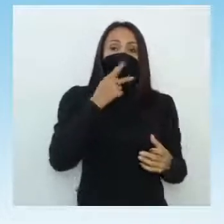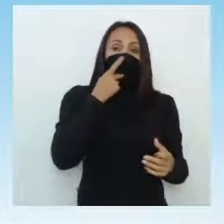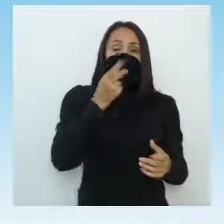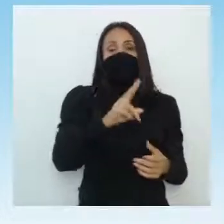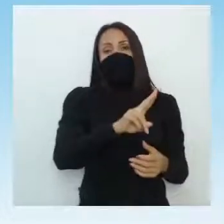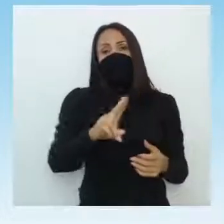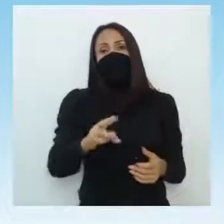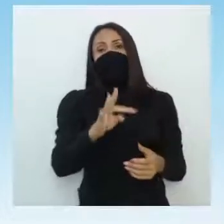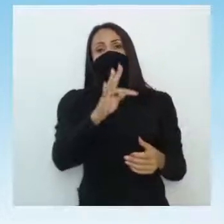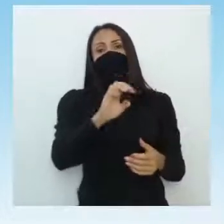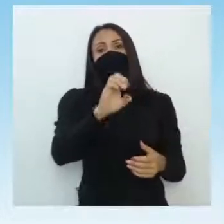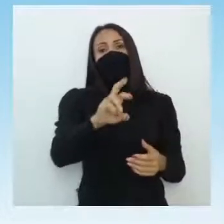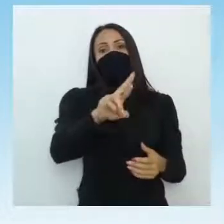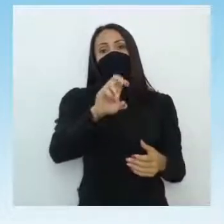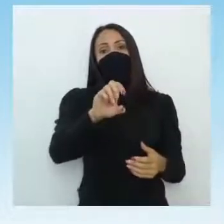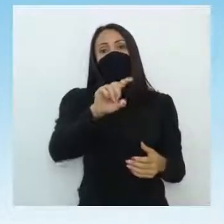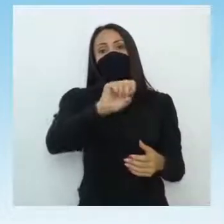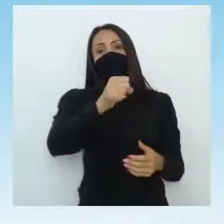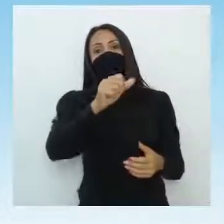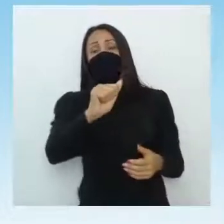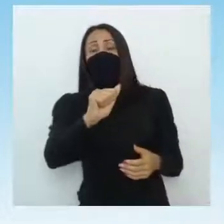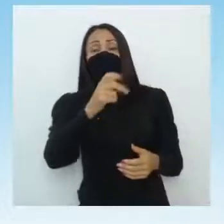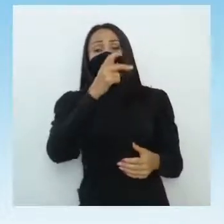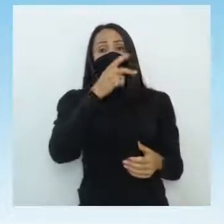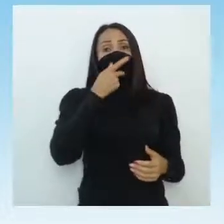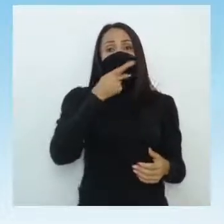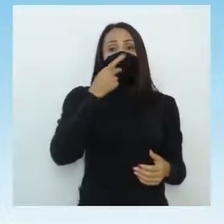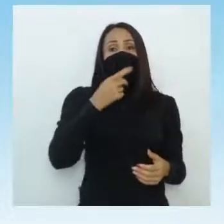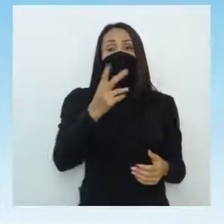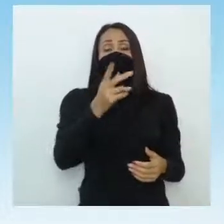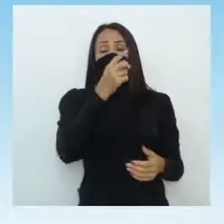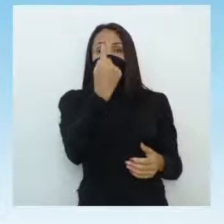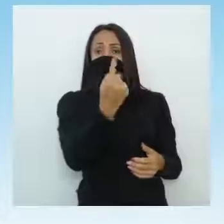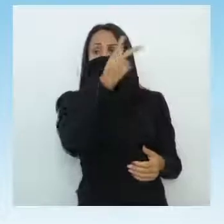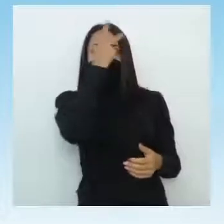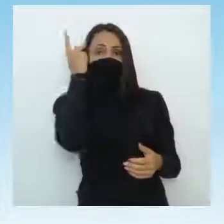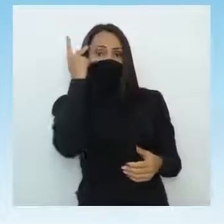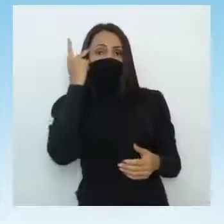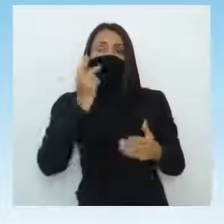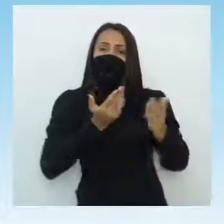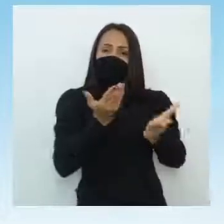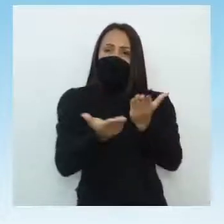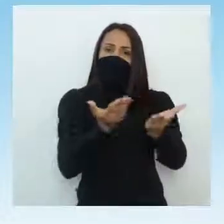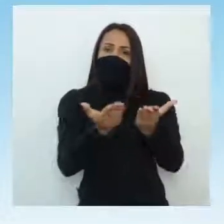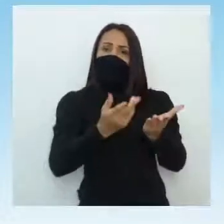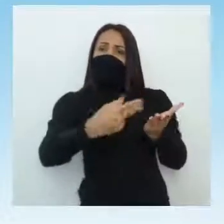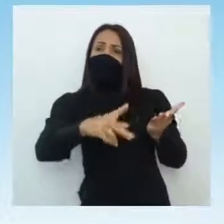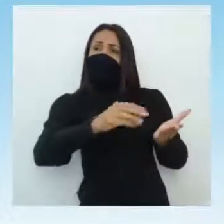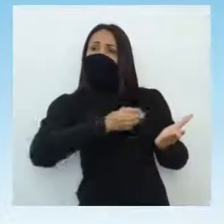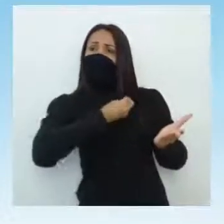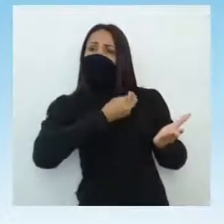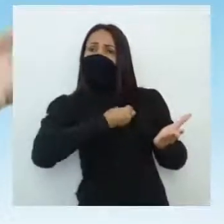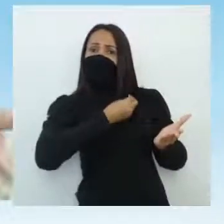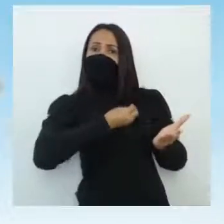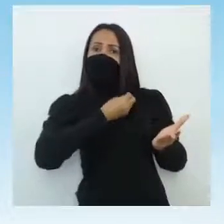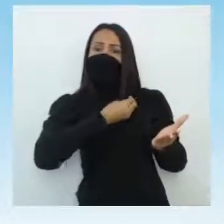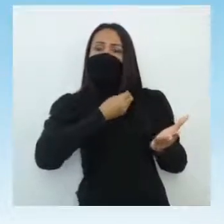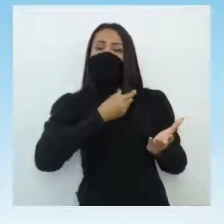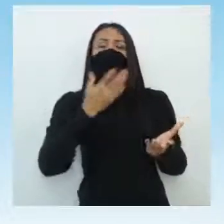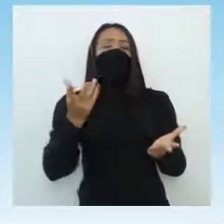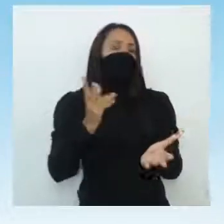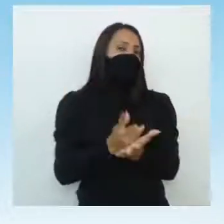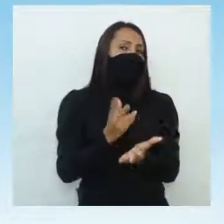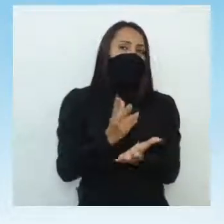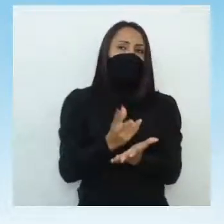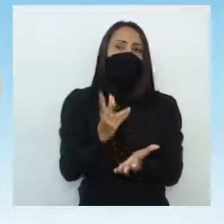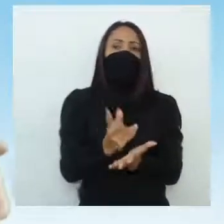Teresa é falar de uma pessoa que justamente dedicou a sua vida à missão. Ela continuou na